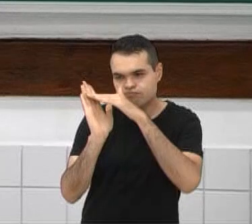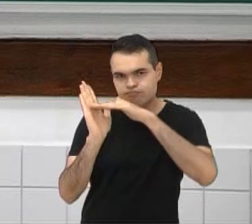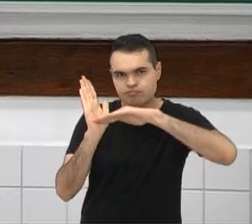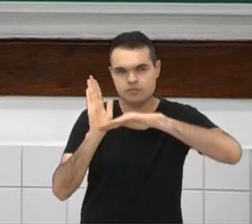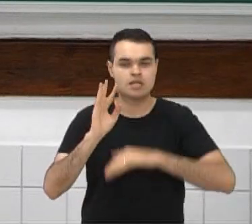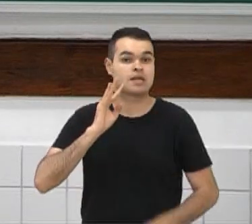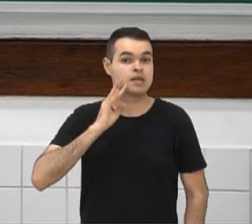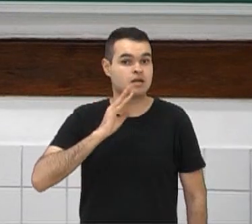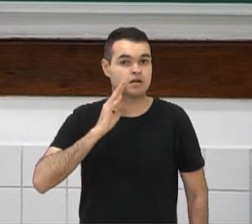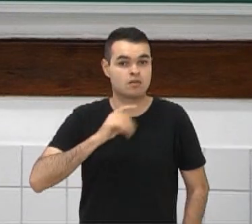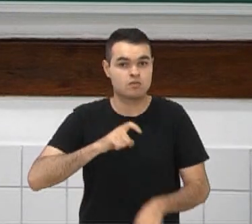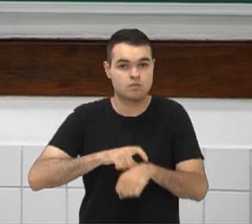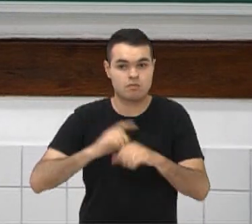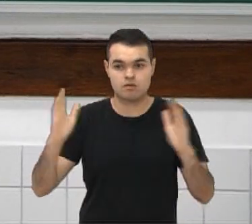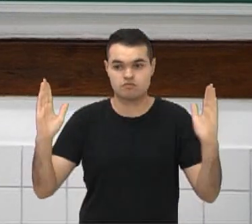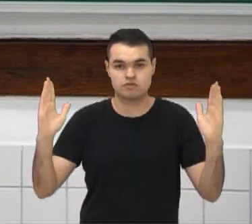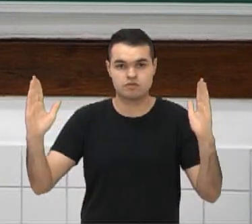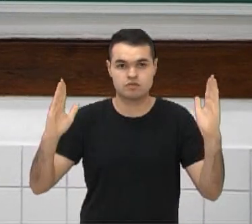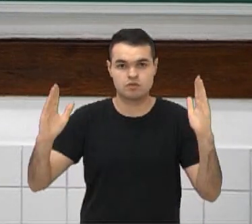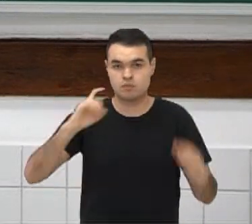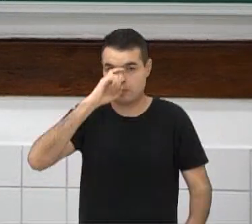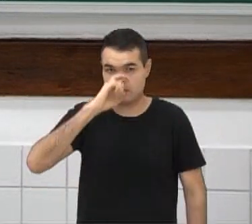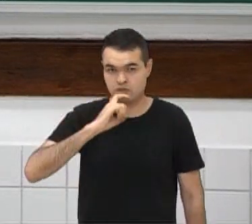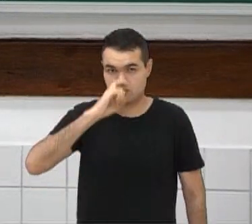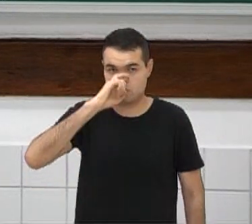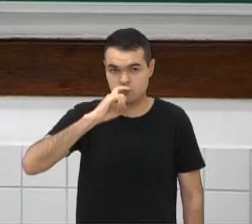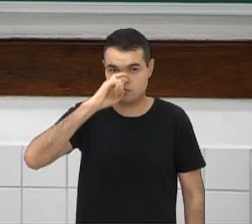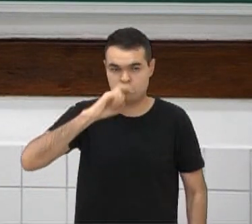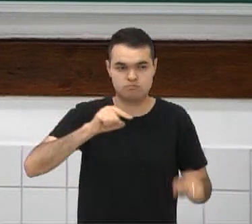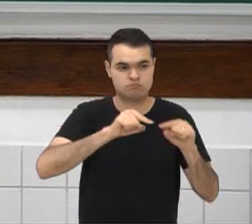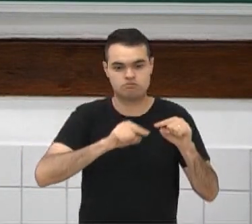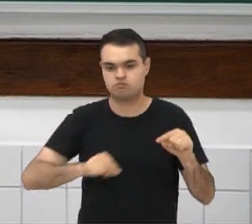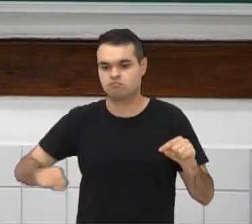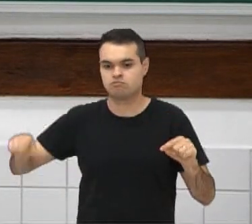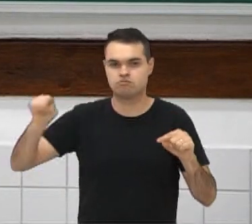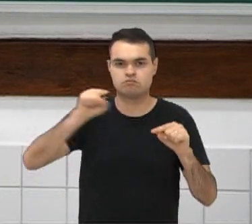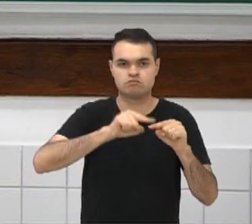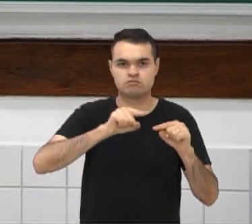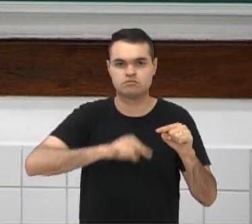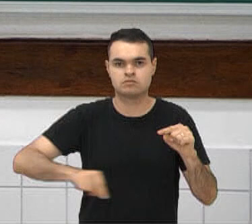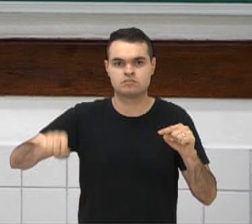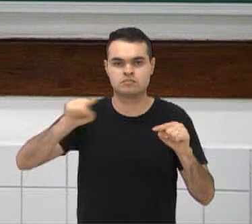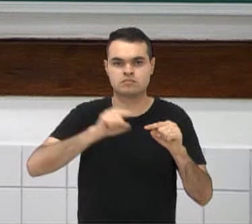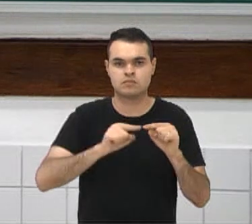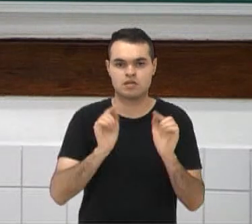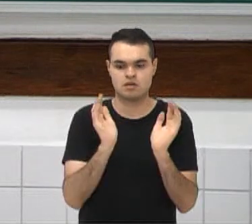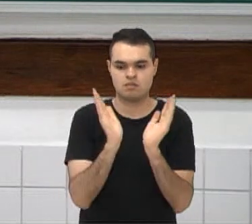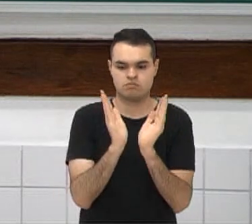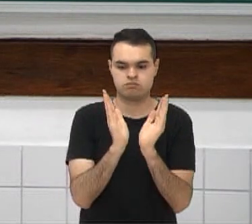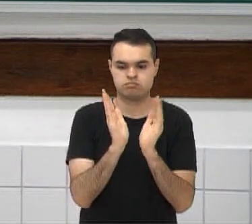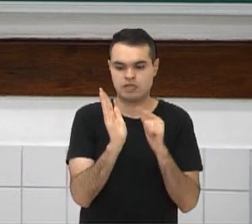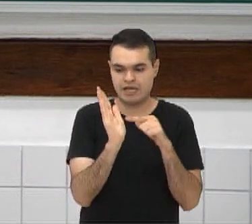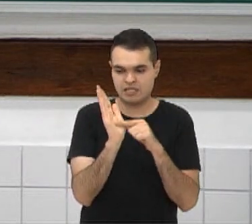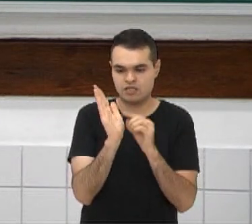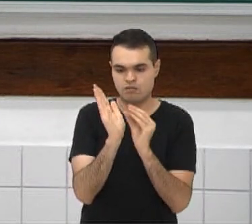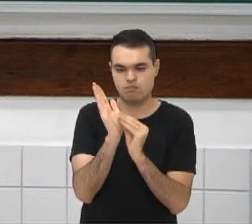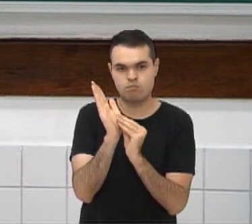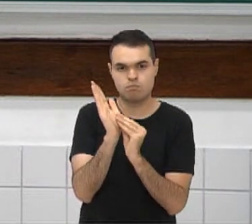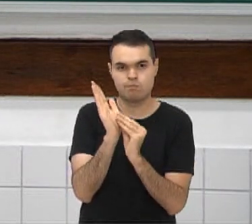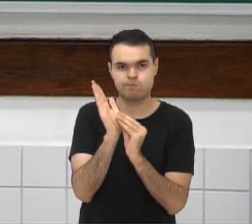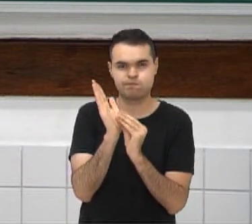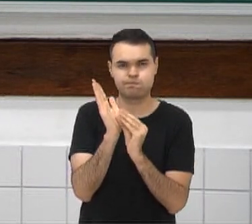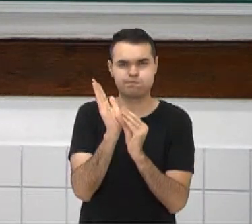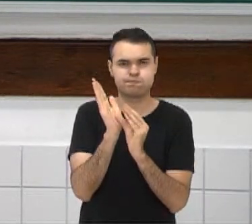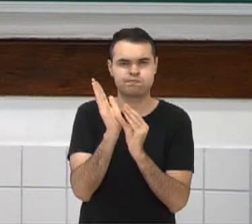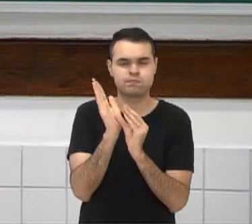durante o processo, o ciclo menstrual da mulher, o processo do ciclo menstrual, é o aumento da parede interna do útero. Por que